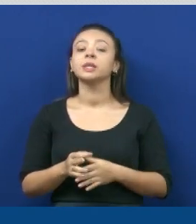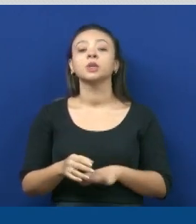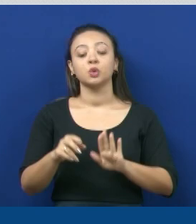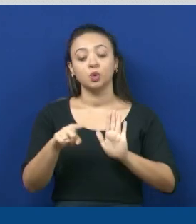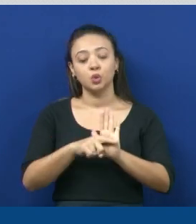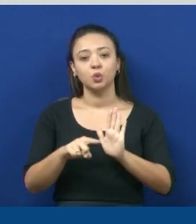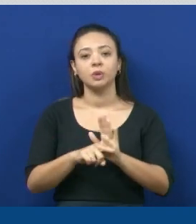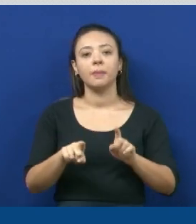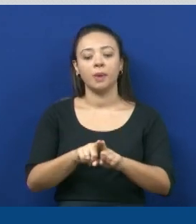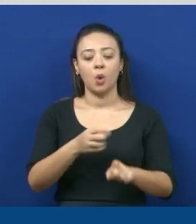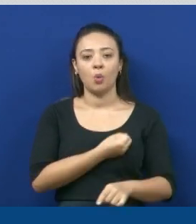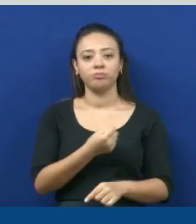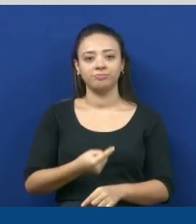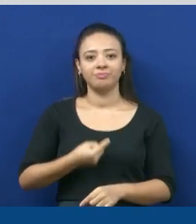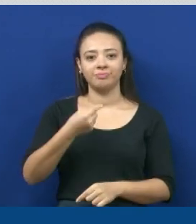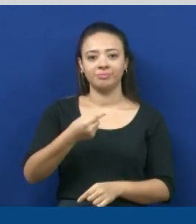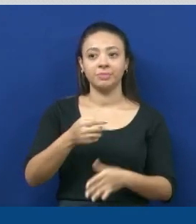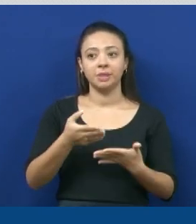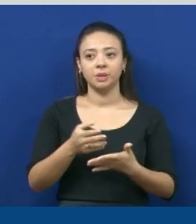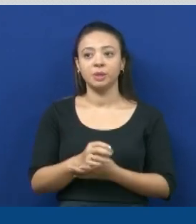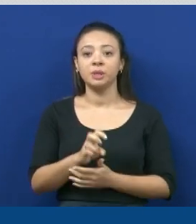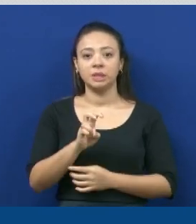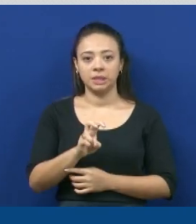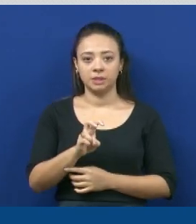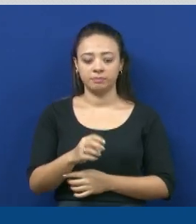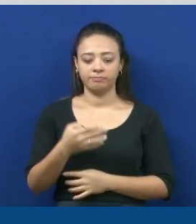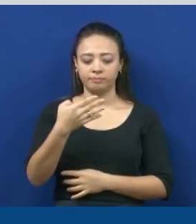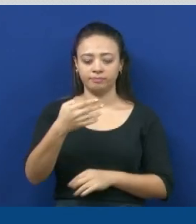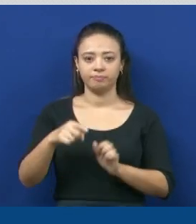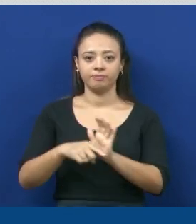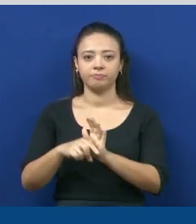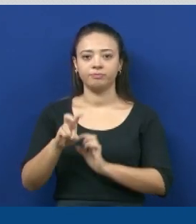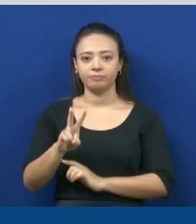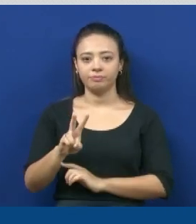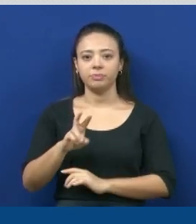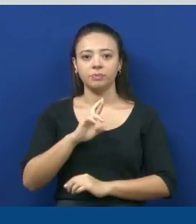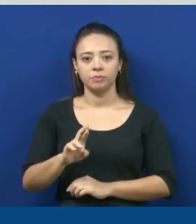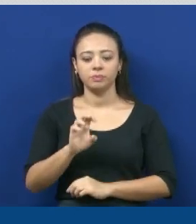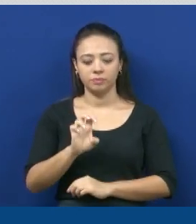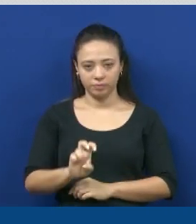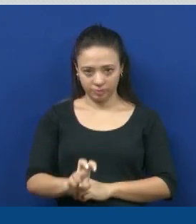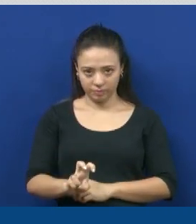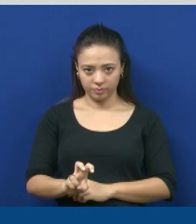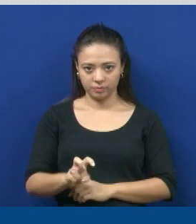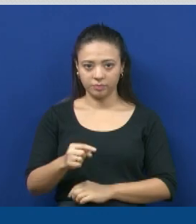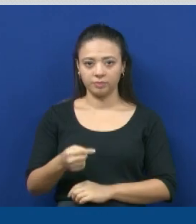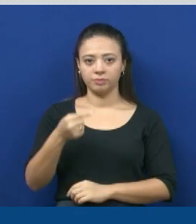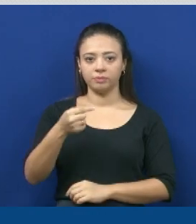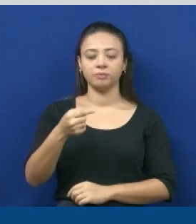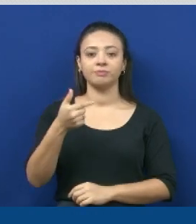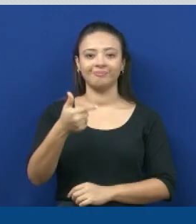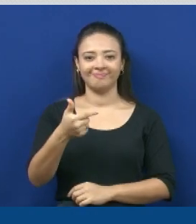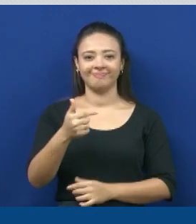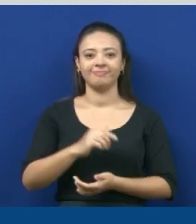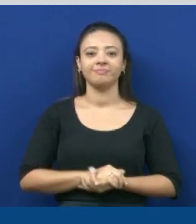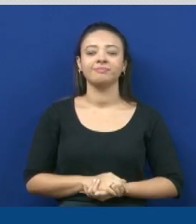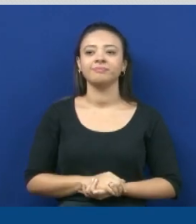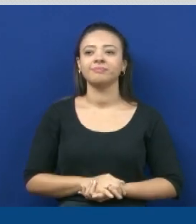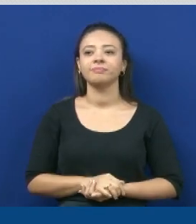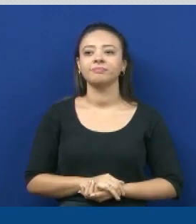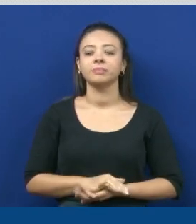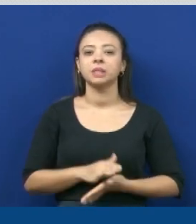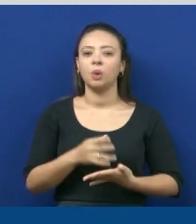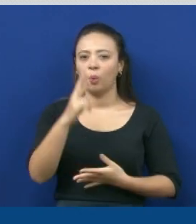expoentes. Subtraindo 4 com 2, nós obtemos 5 elevado a 2. Então, vejam só, na